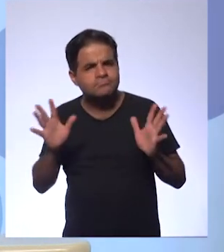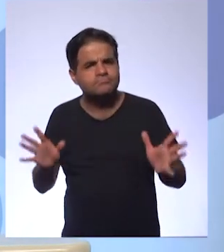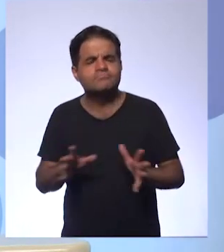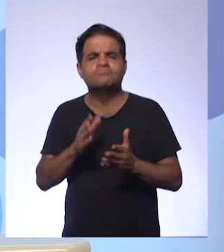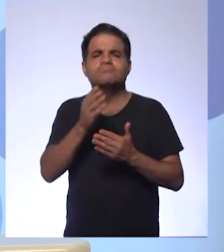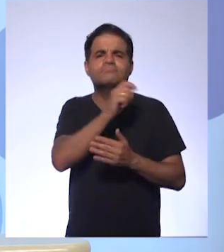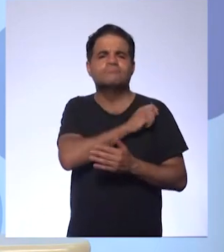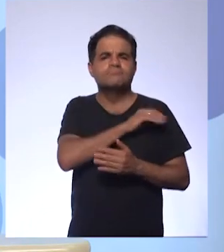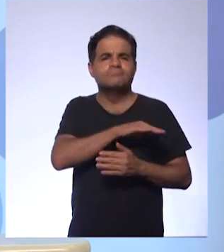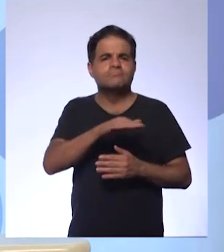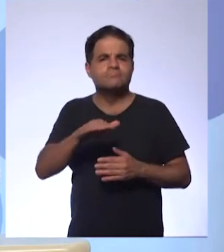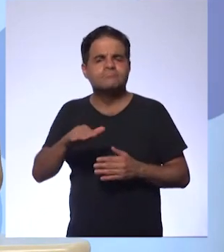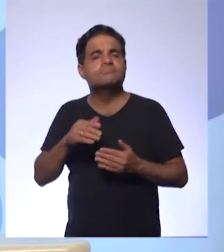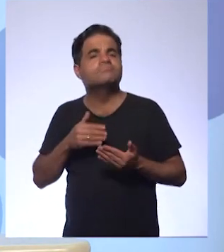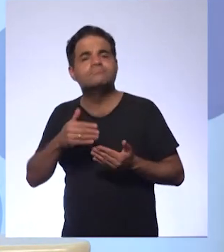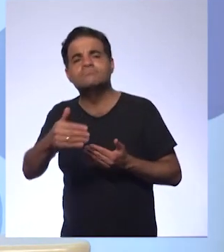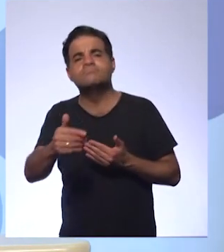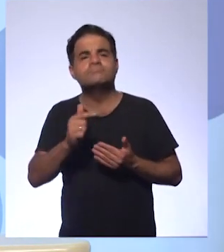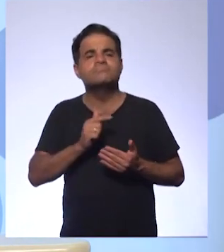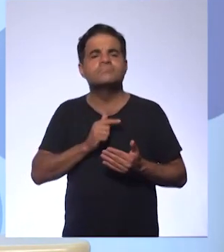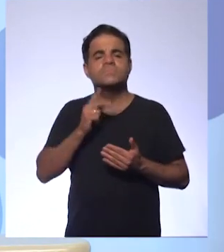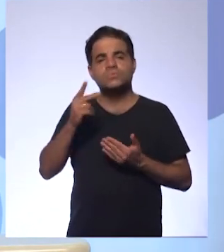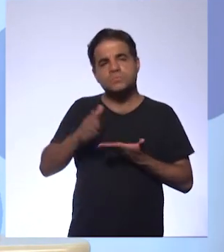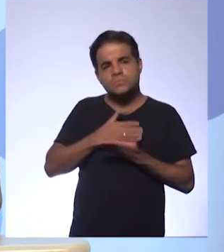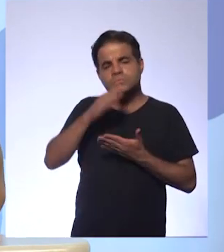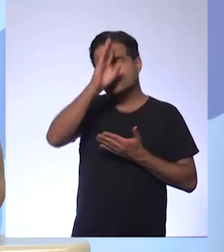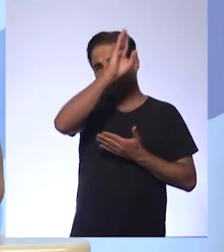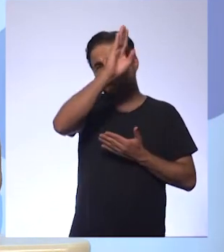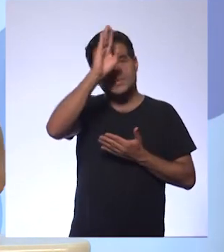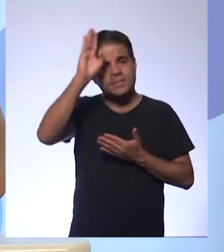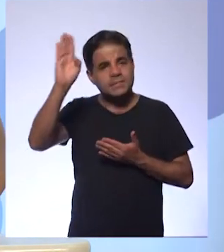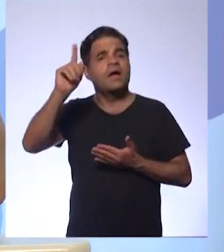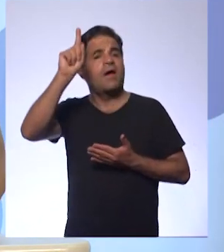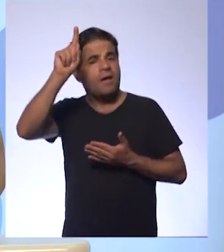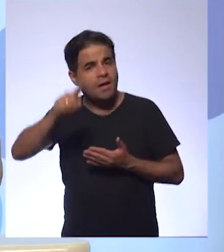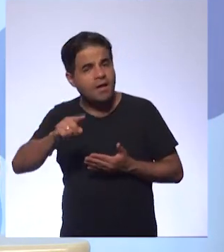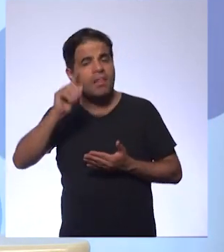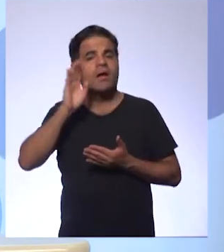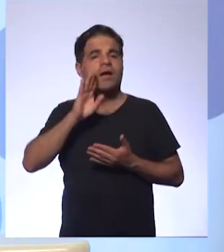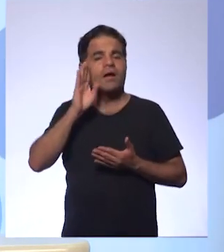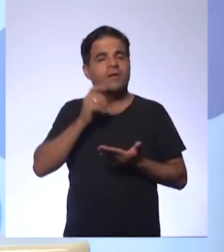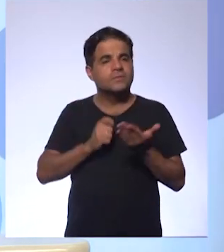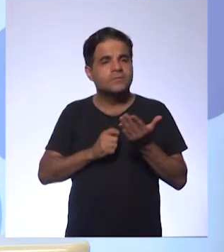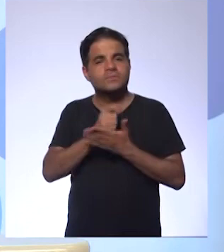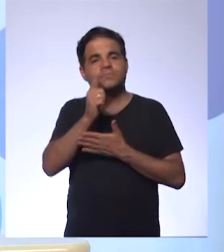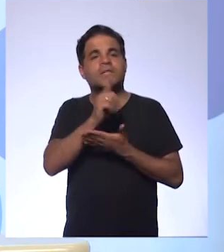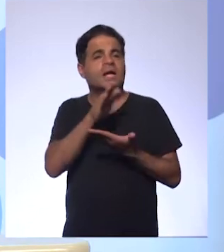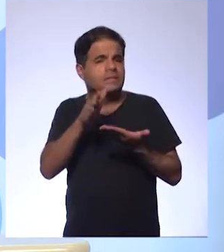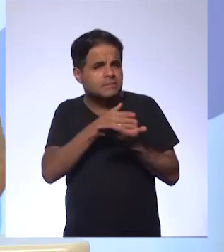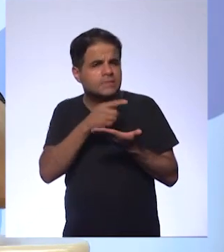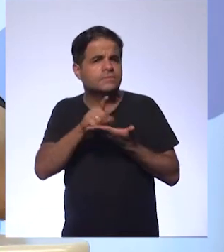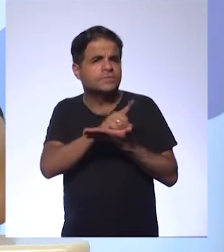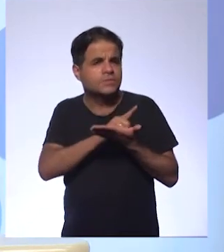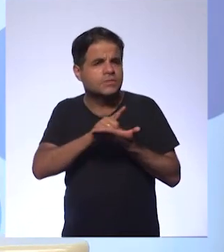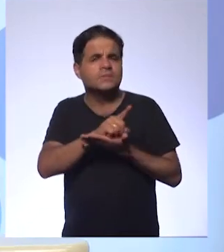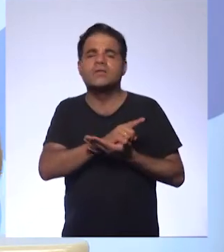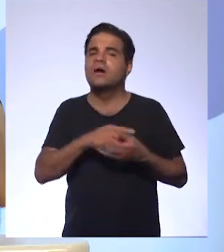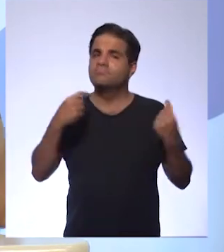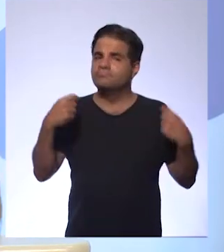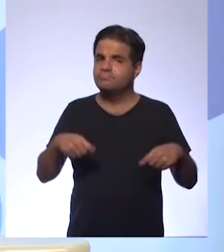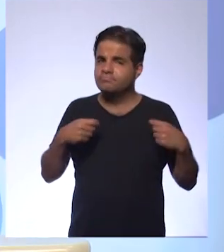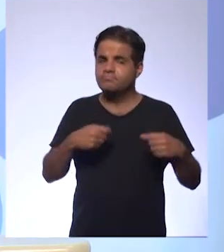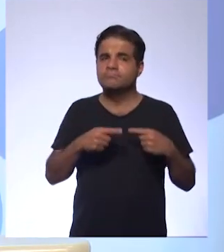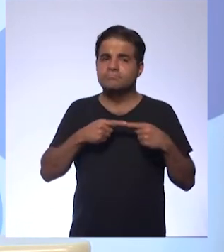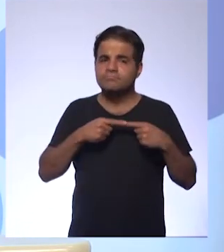os estudantes a terem a sua biblioteca. É legal você comprar o livro digital, né, professora Luiz? Exatamente,